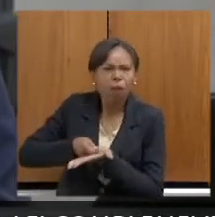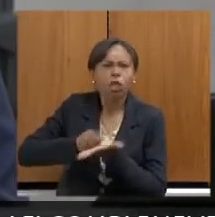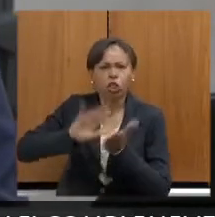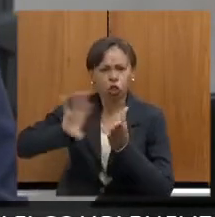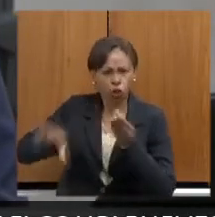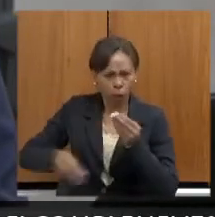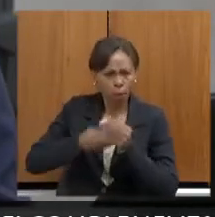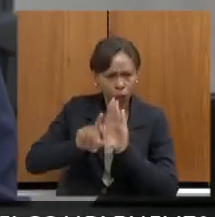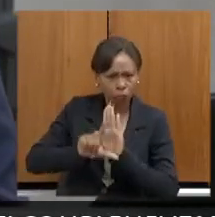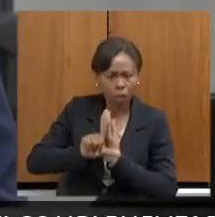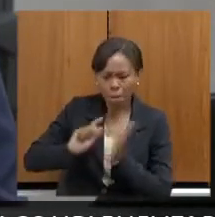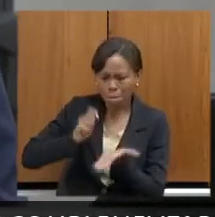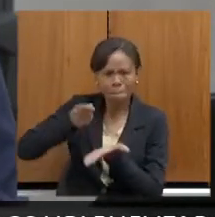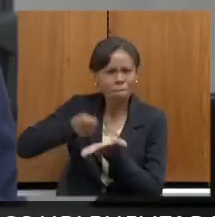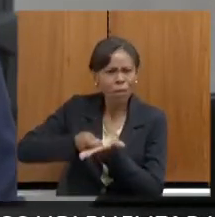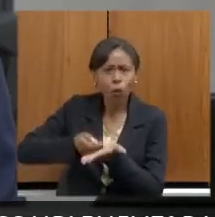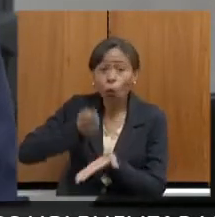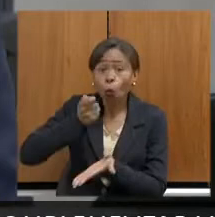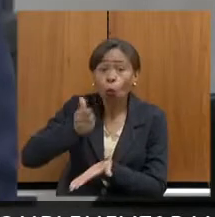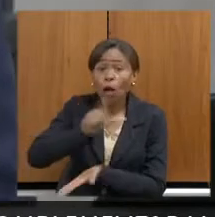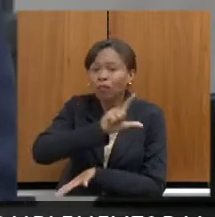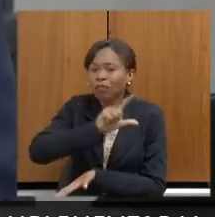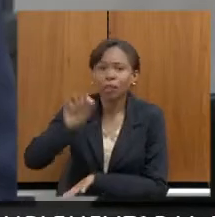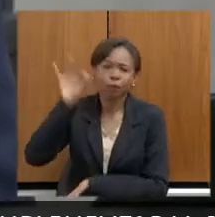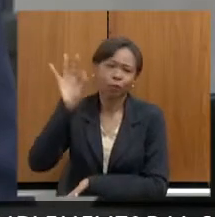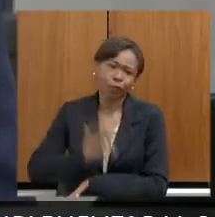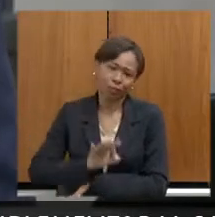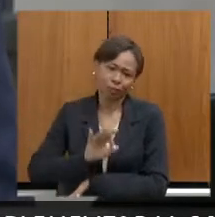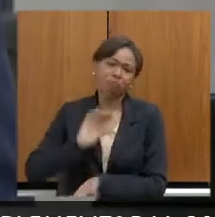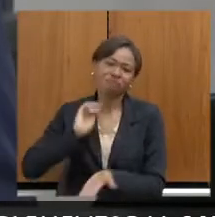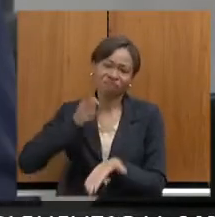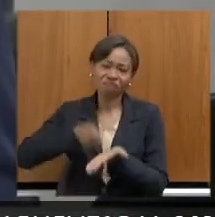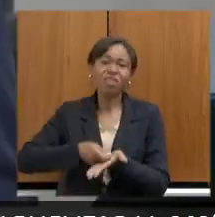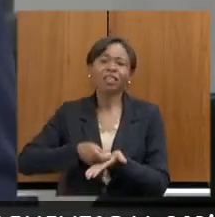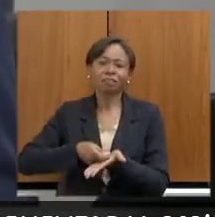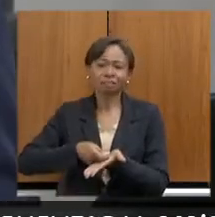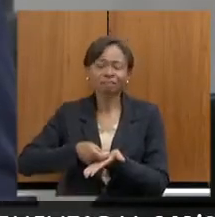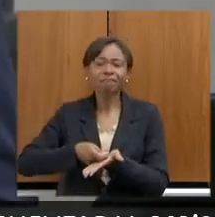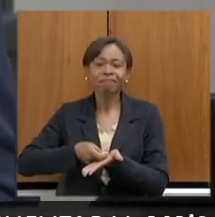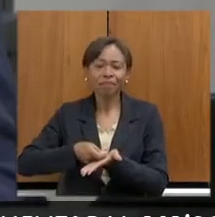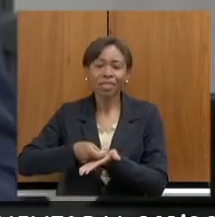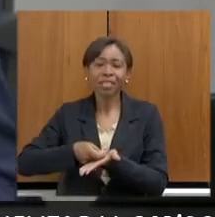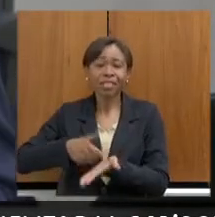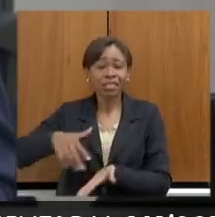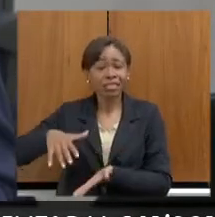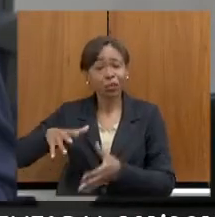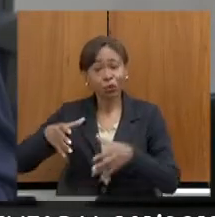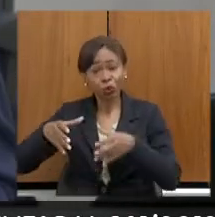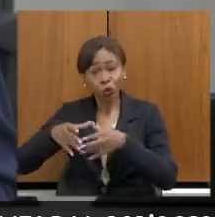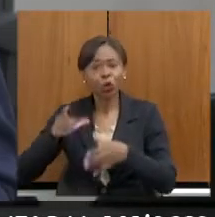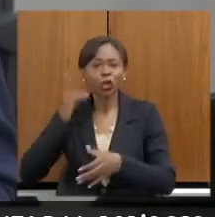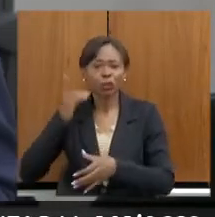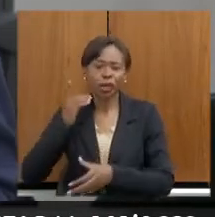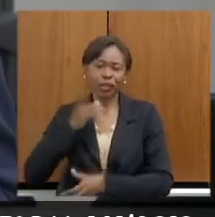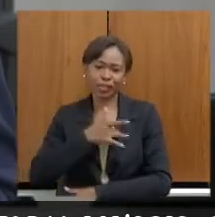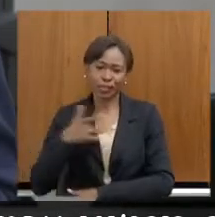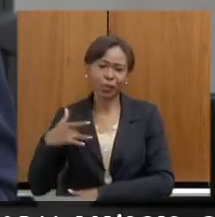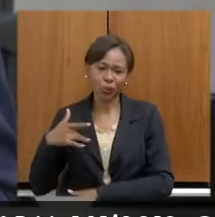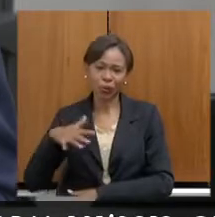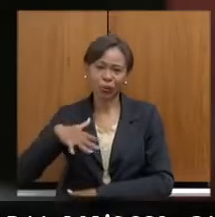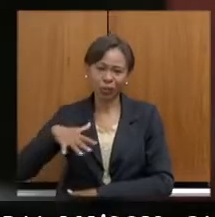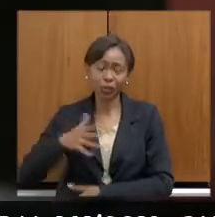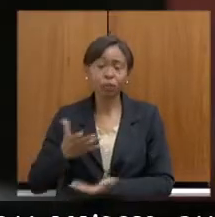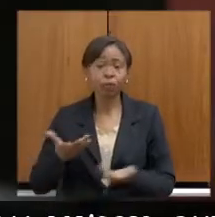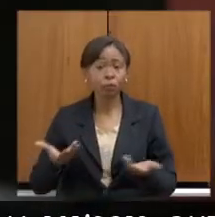emendas dos seus a saúde foram todos executados então a diferença é gritante a